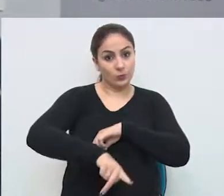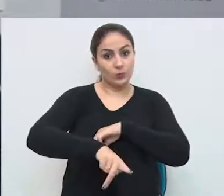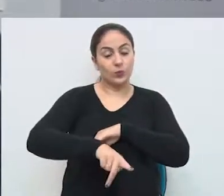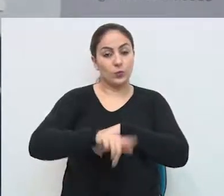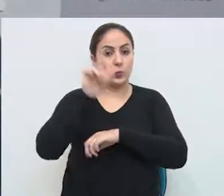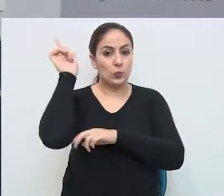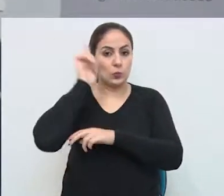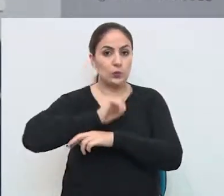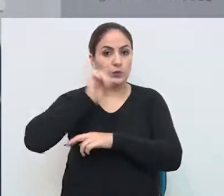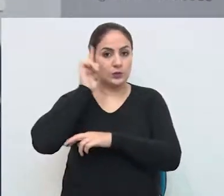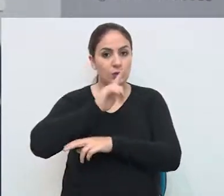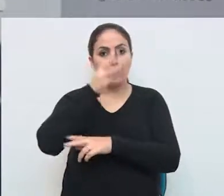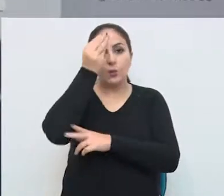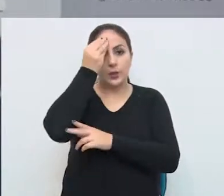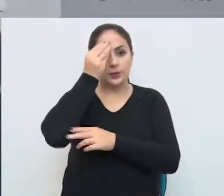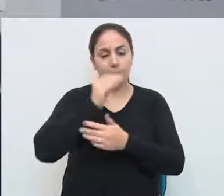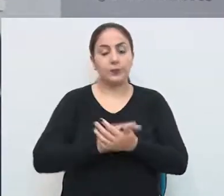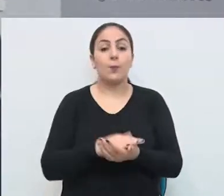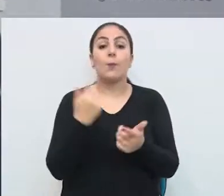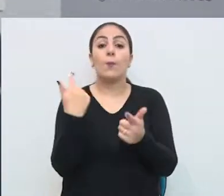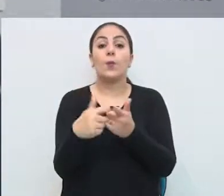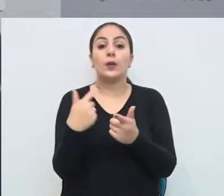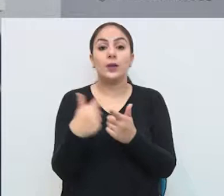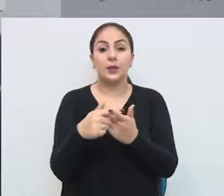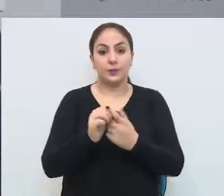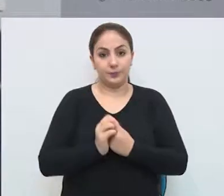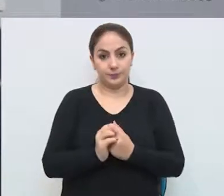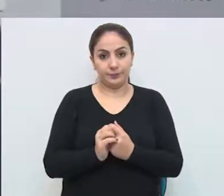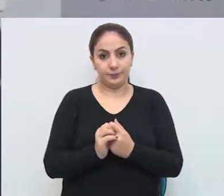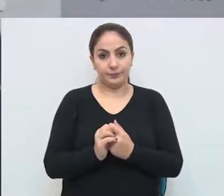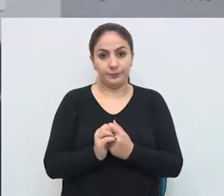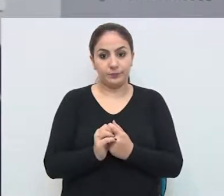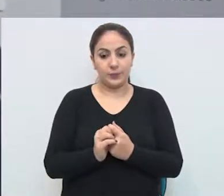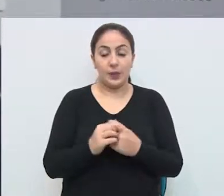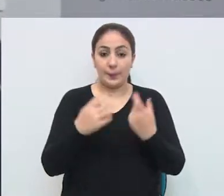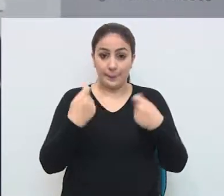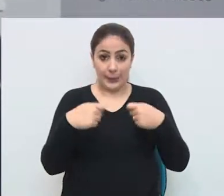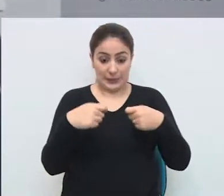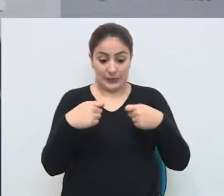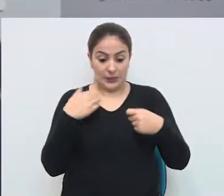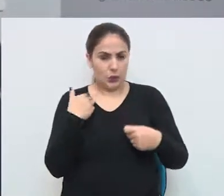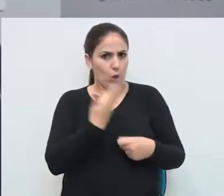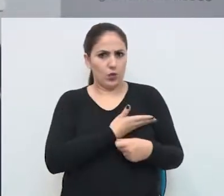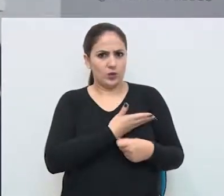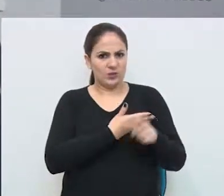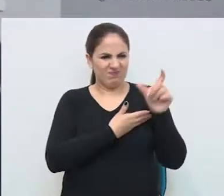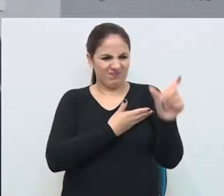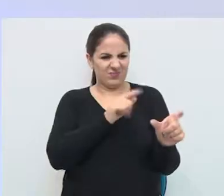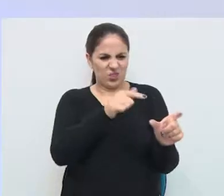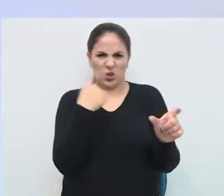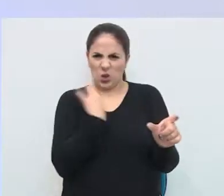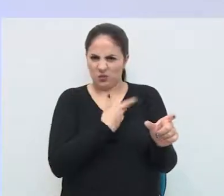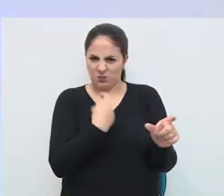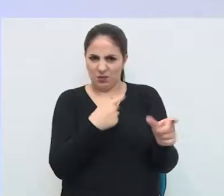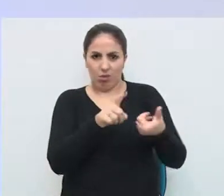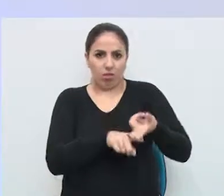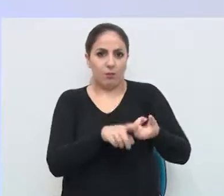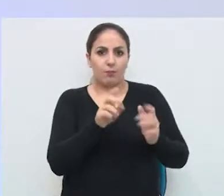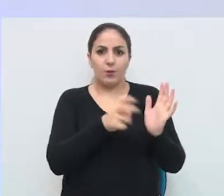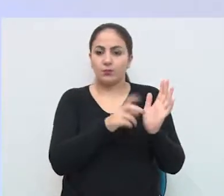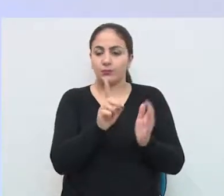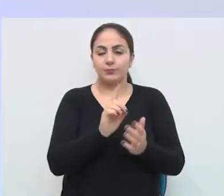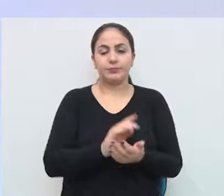Fundo vão entender. Por quê? Que eles precisam de nós não precisamos do banco.